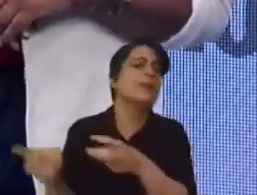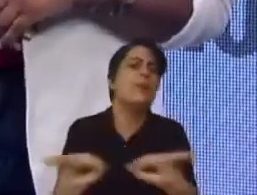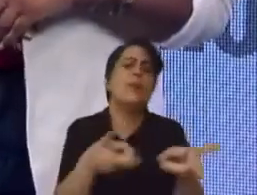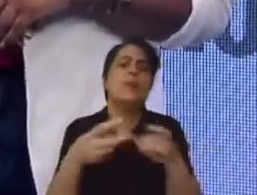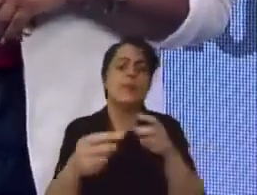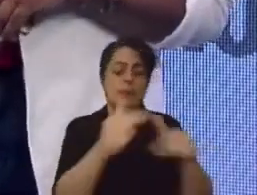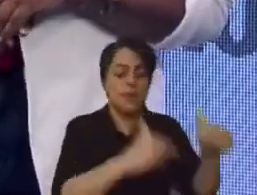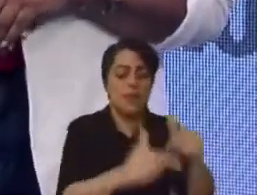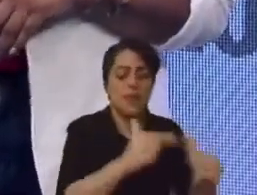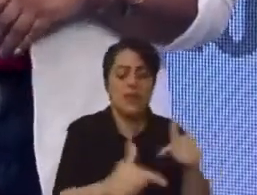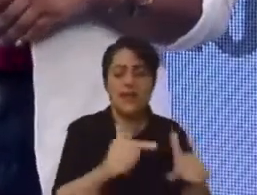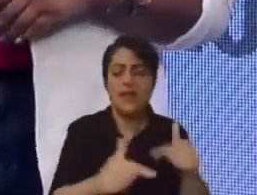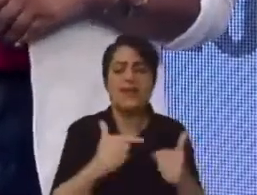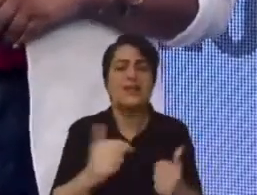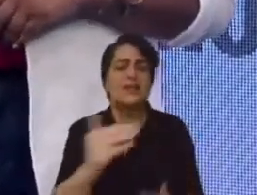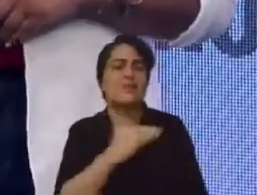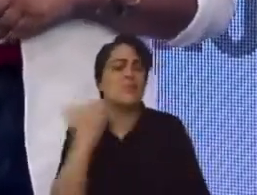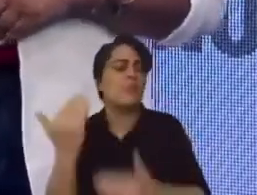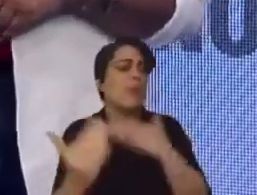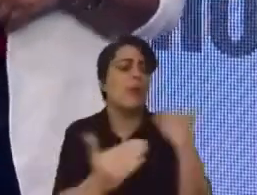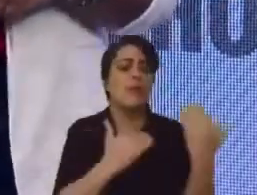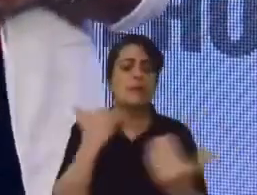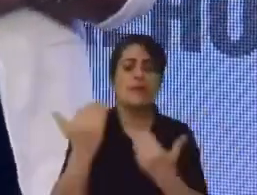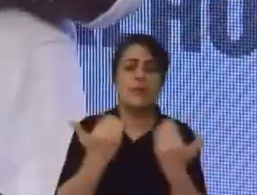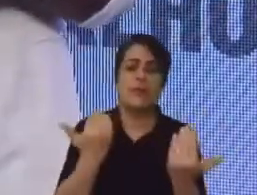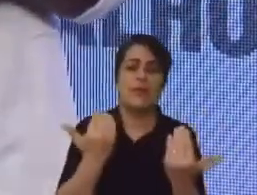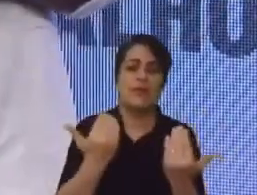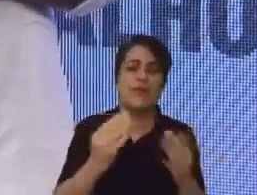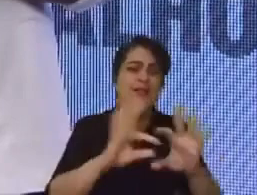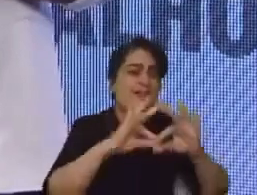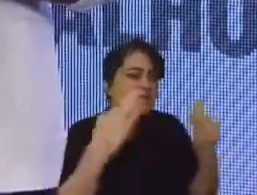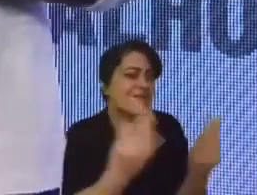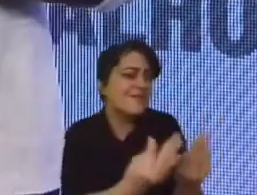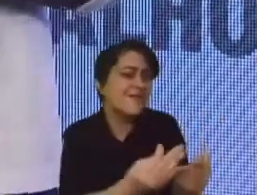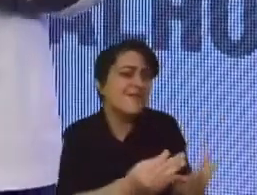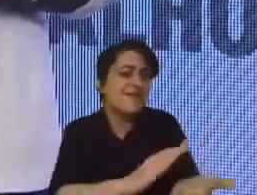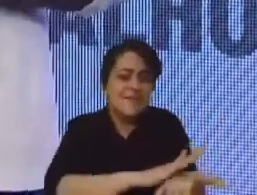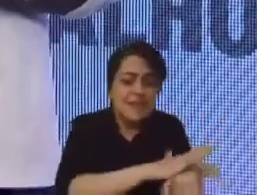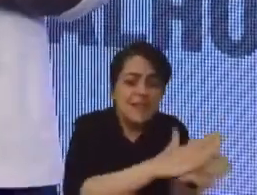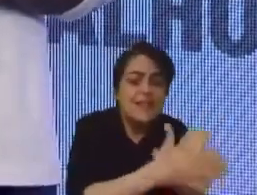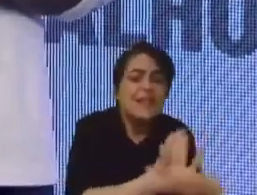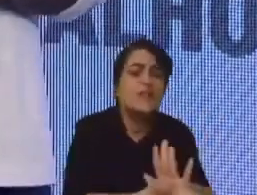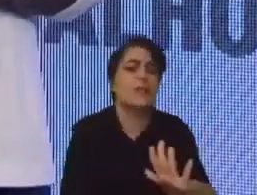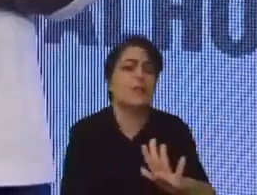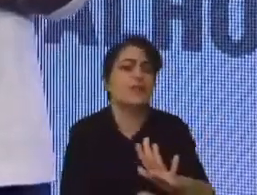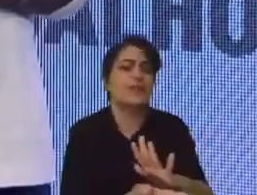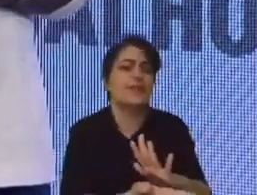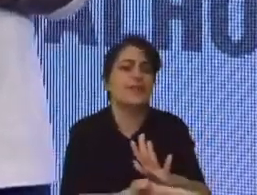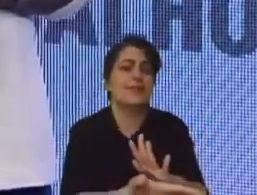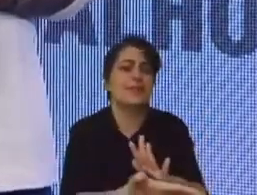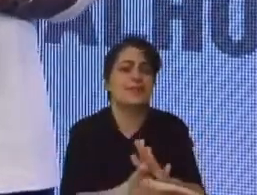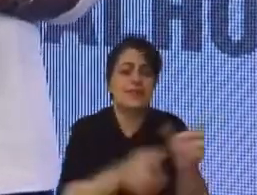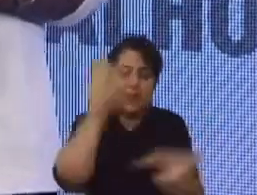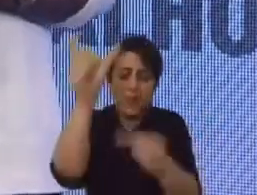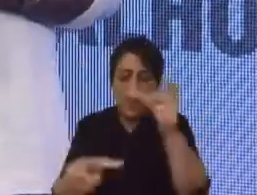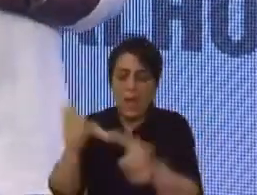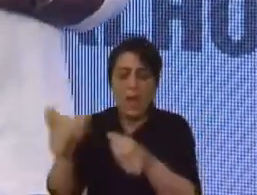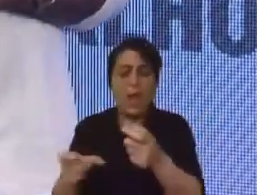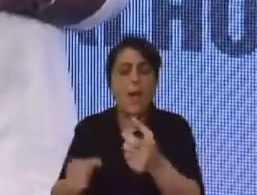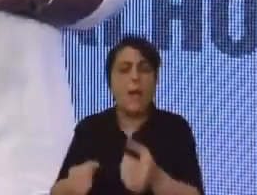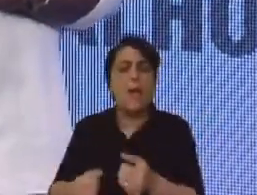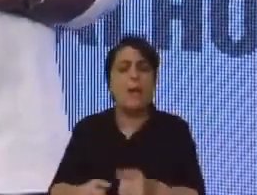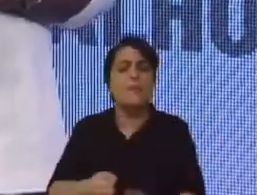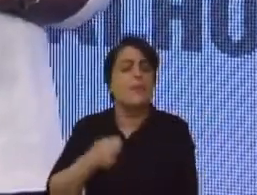perderem a vida, lares serem destruídos, famílias serem destroçadas. Perdemos centenas de militantes e dirigentes